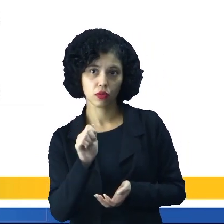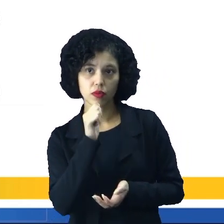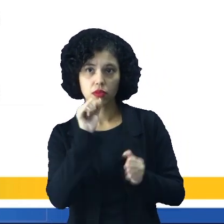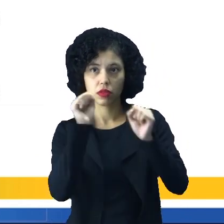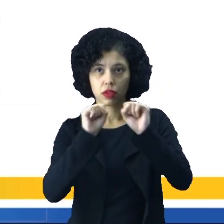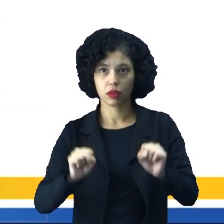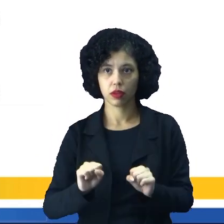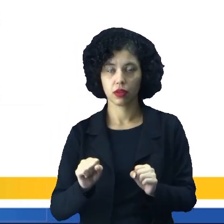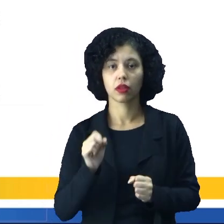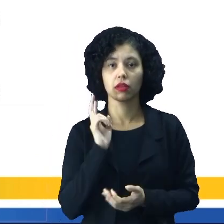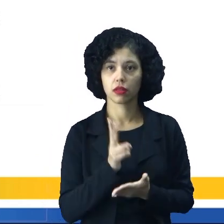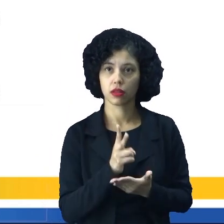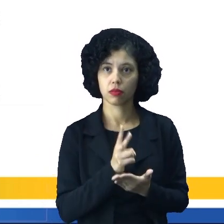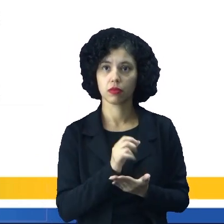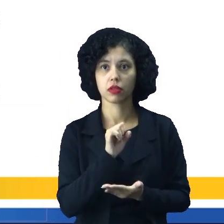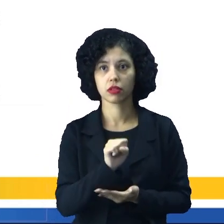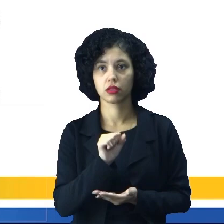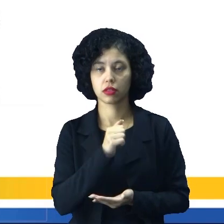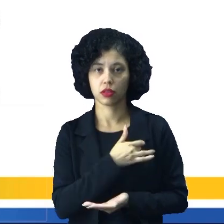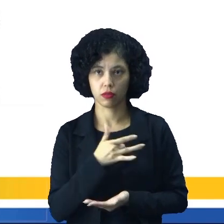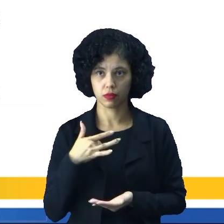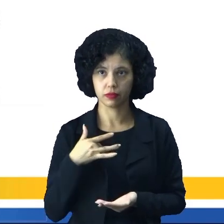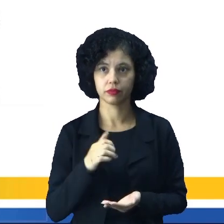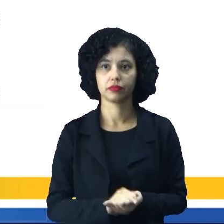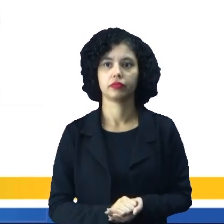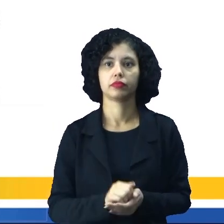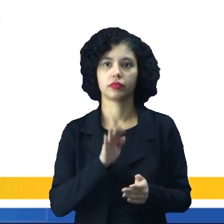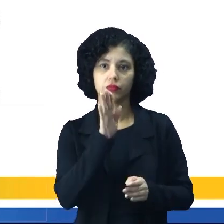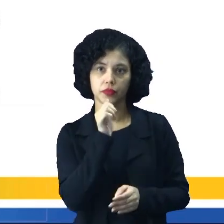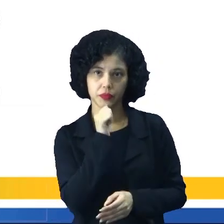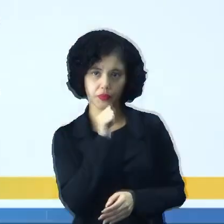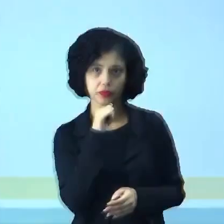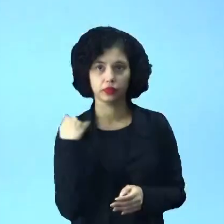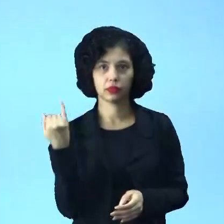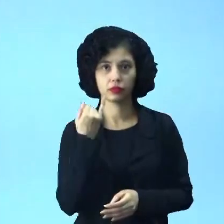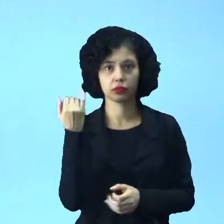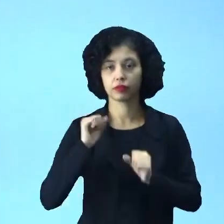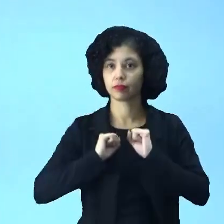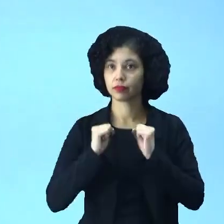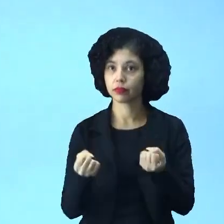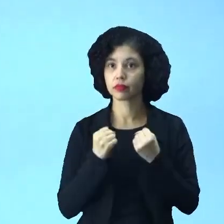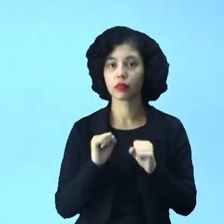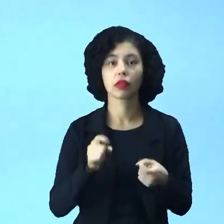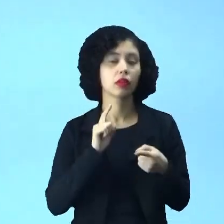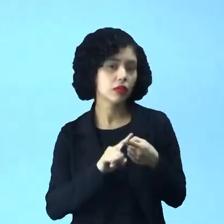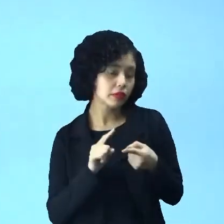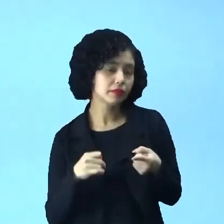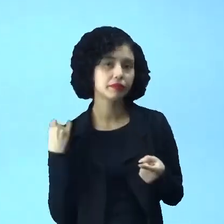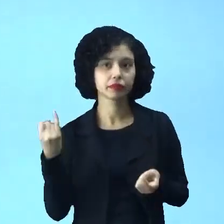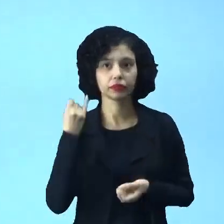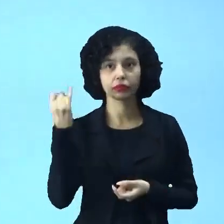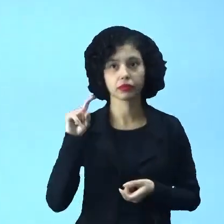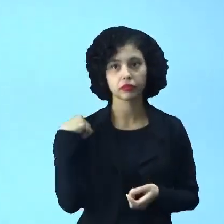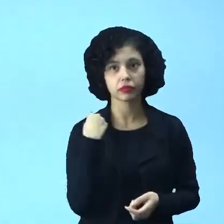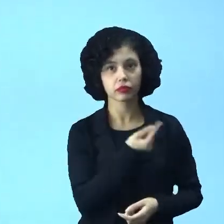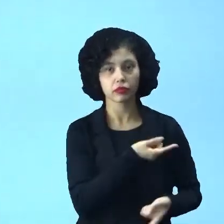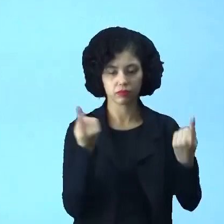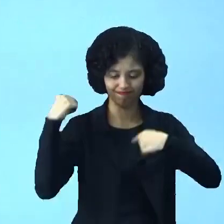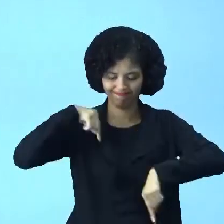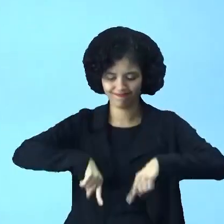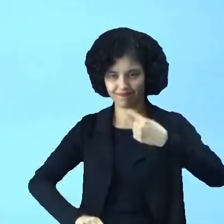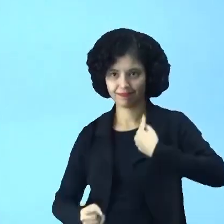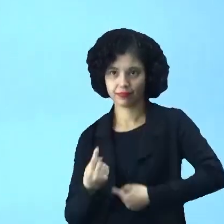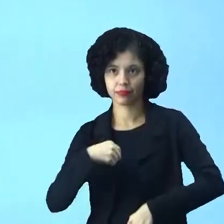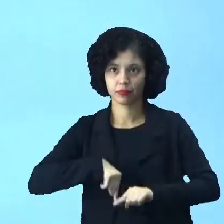sistema digestivo saudável. É importante também fazer exercícios físicos, porque ajuda principalmente na nossa regulação